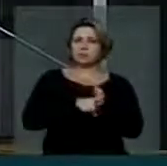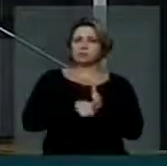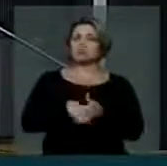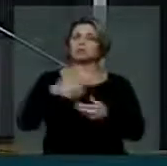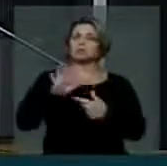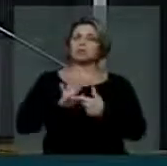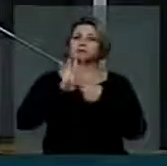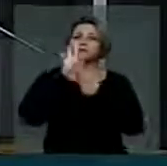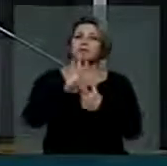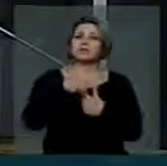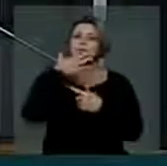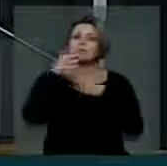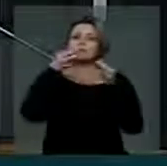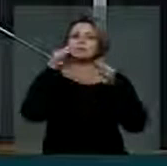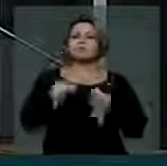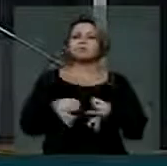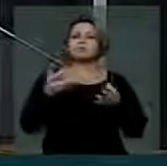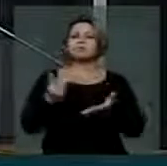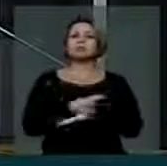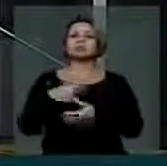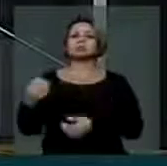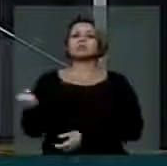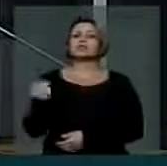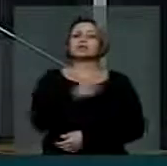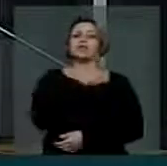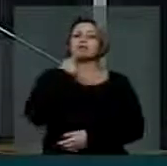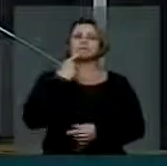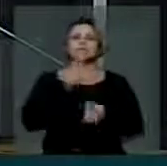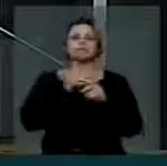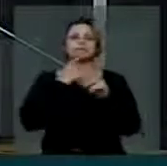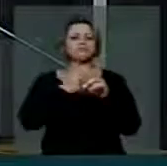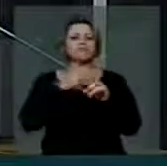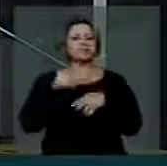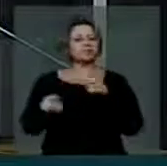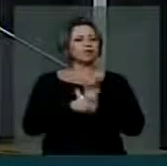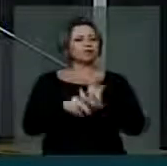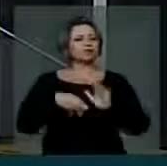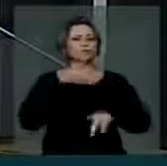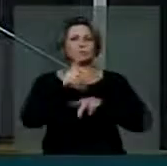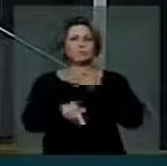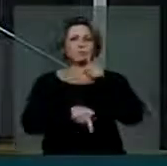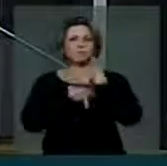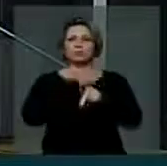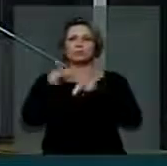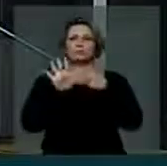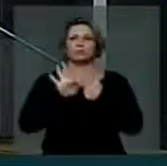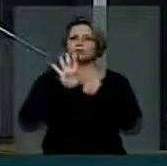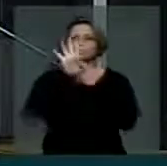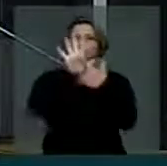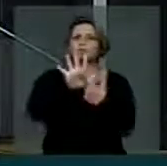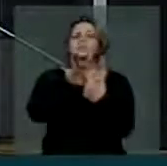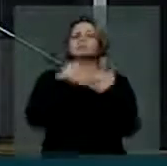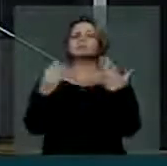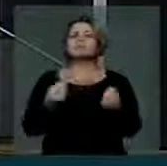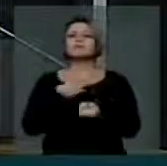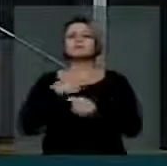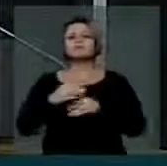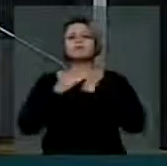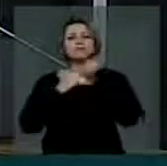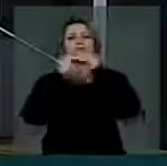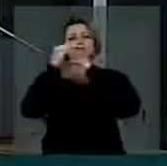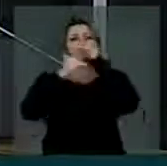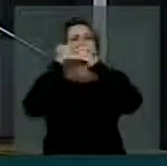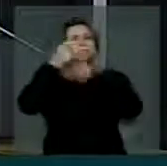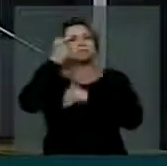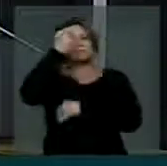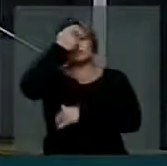dão a dimensão exata das novas demandas que a população passou a apresentar, sobretudo pela elevação de